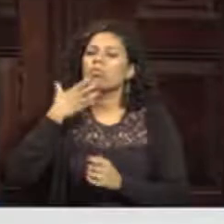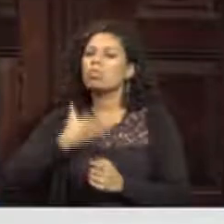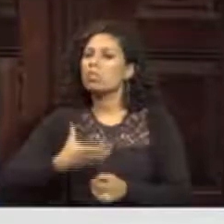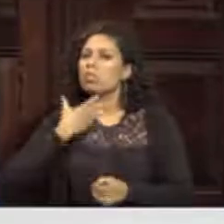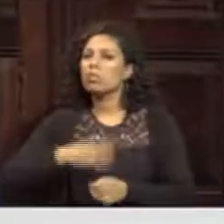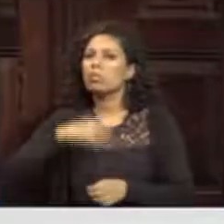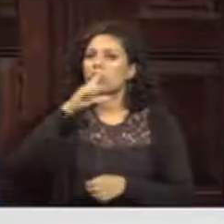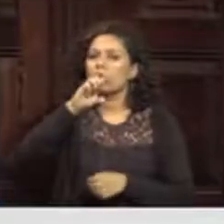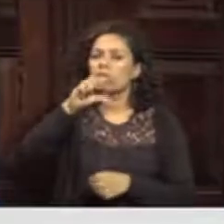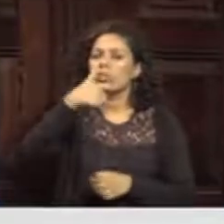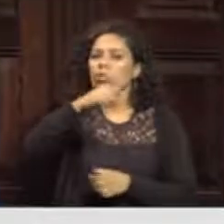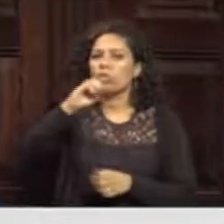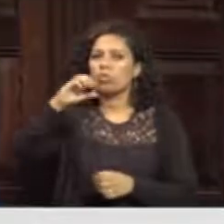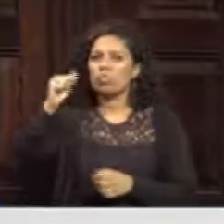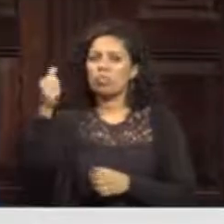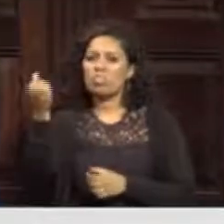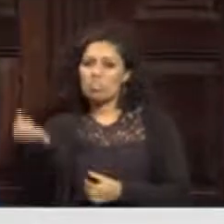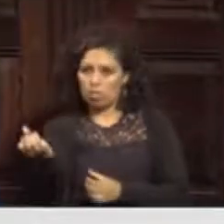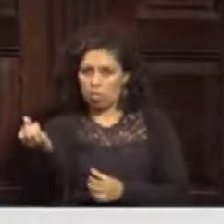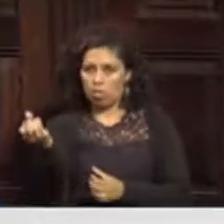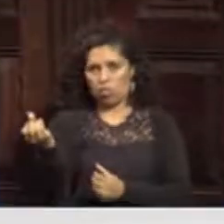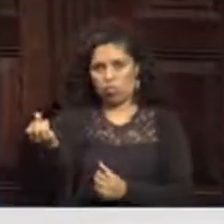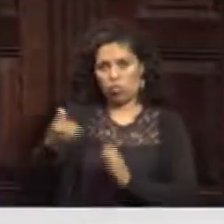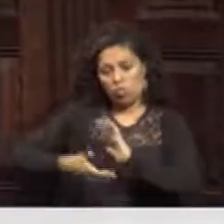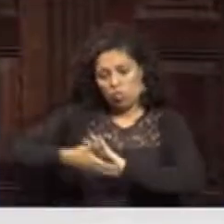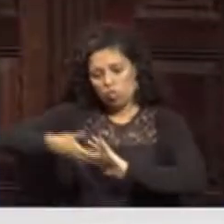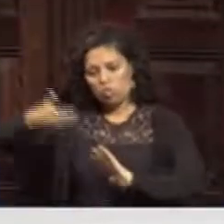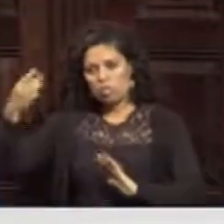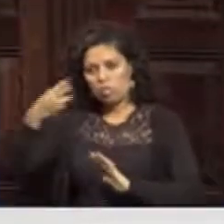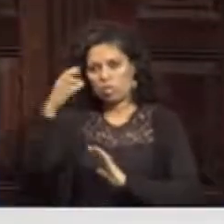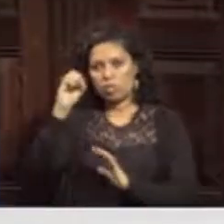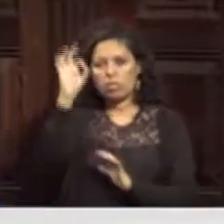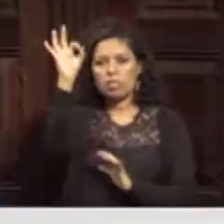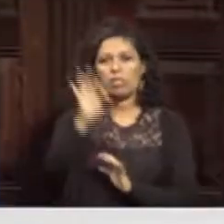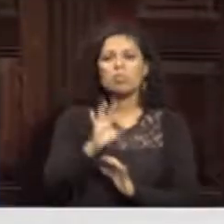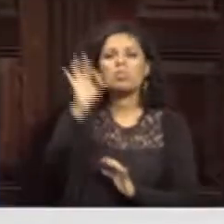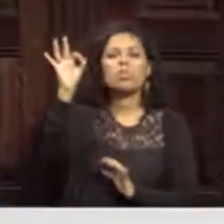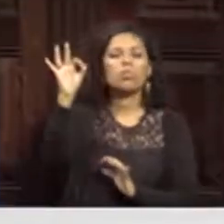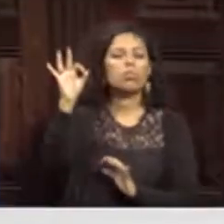tirando 30% da FAPERJ,